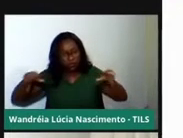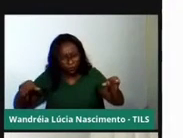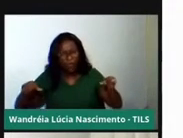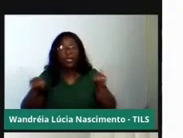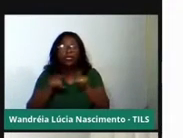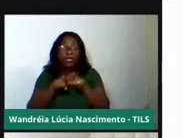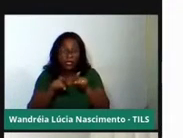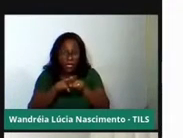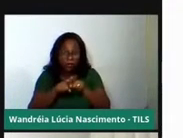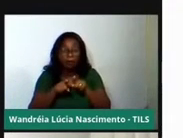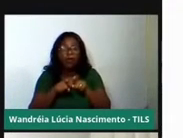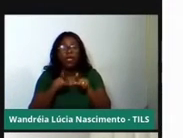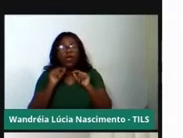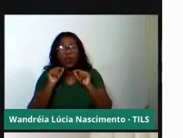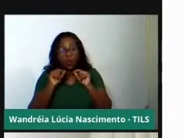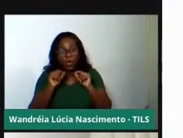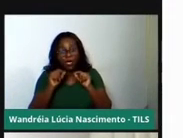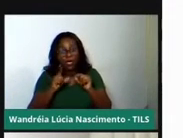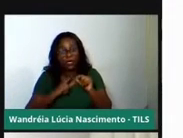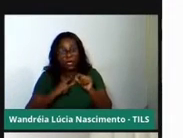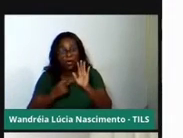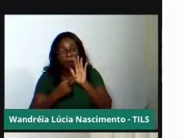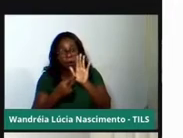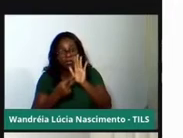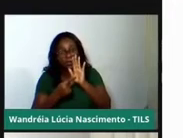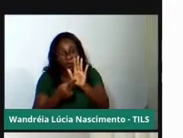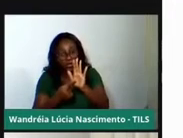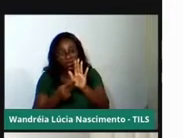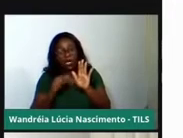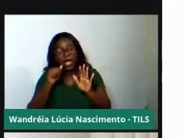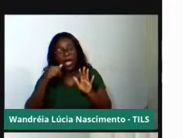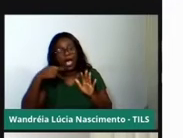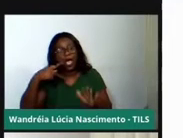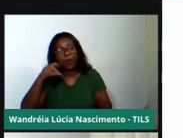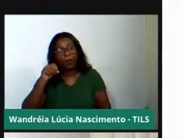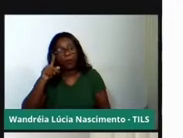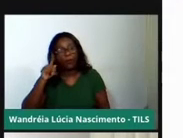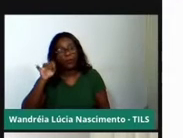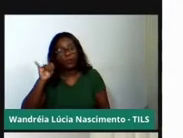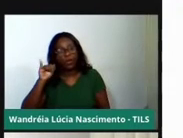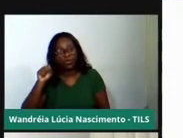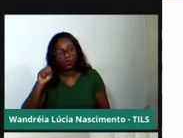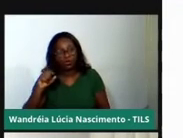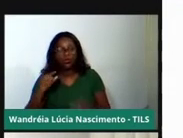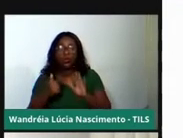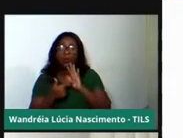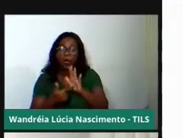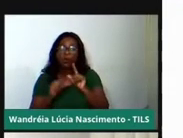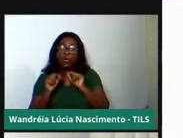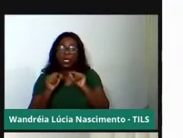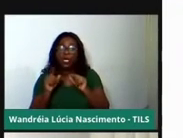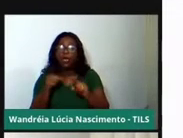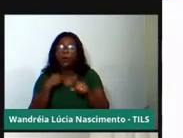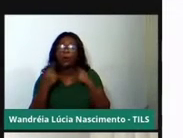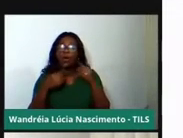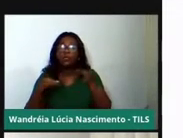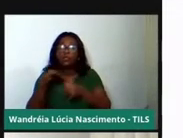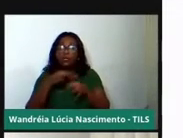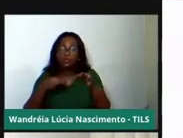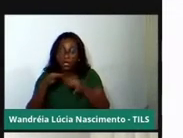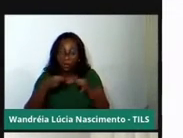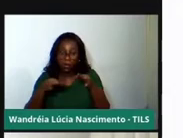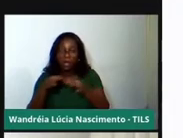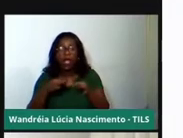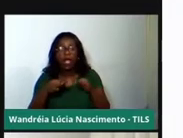corpos apoptóticos, que são essas setinhas aqui, indicando mortalidade, morte celular programada dessa camada de células